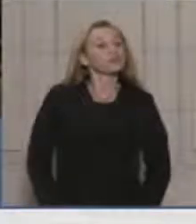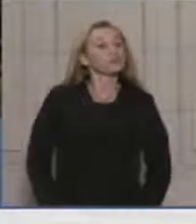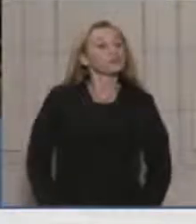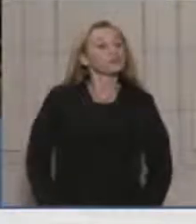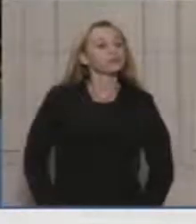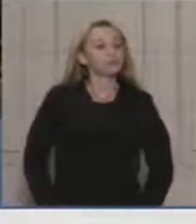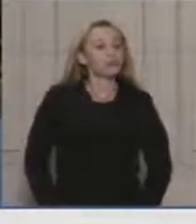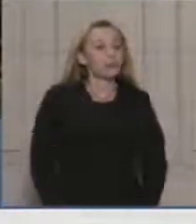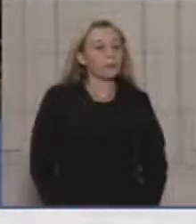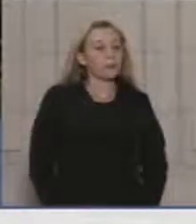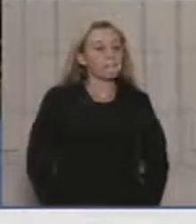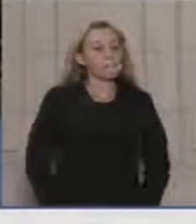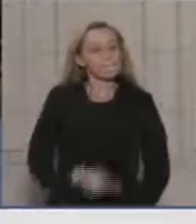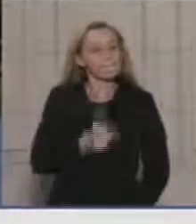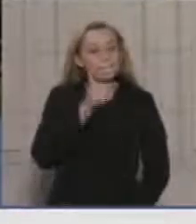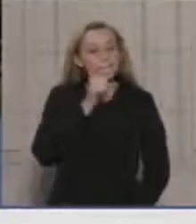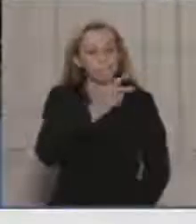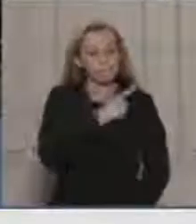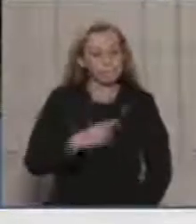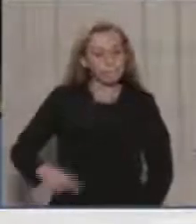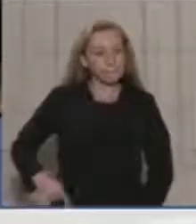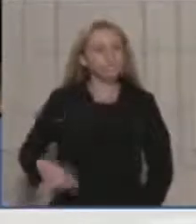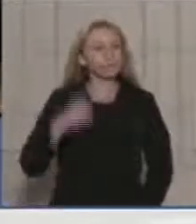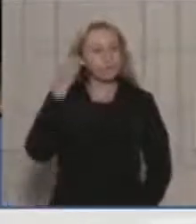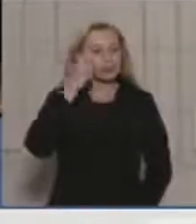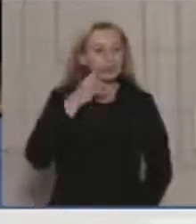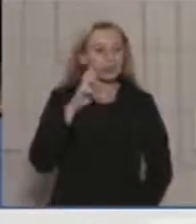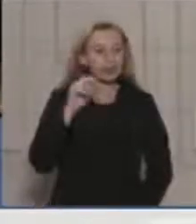Senhora presidente, deputada Renata,